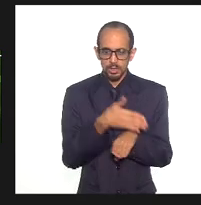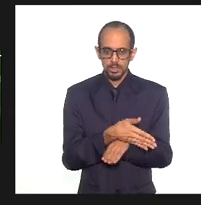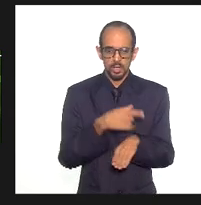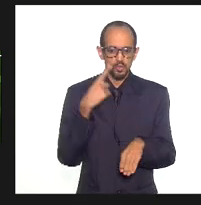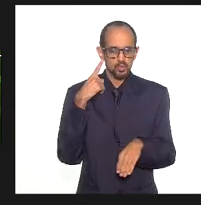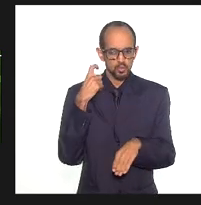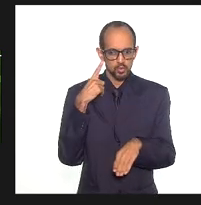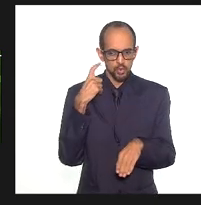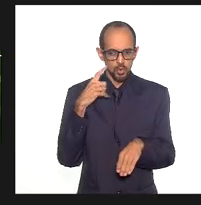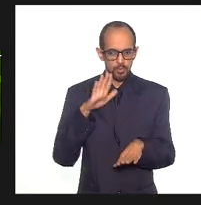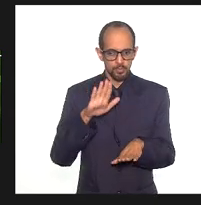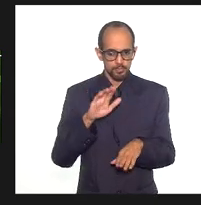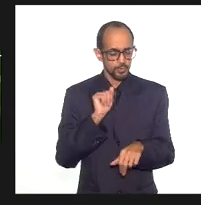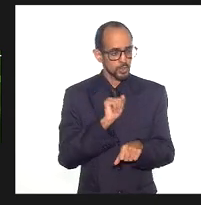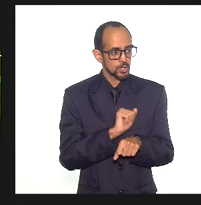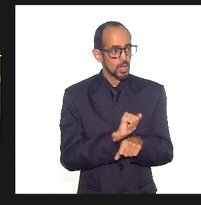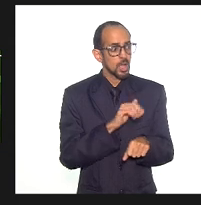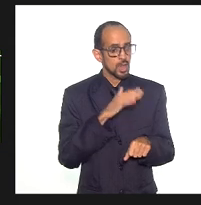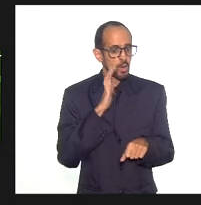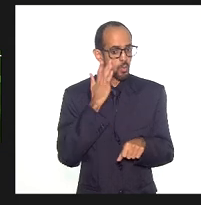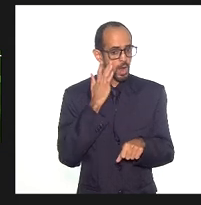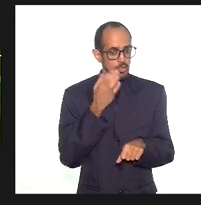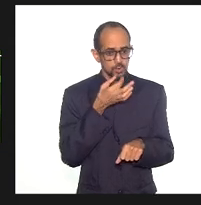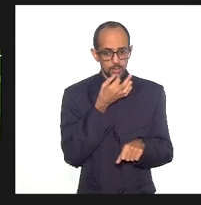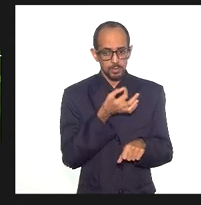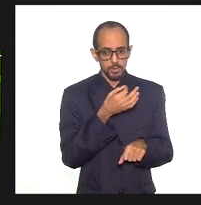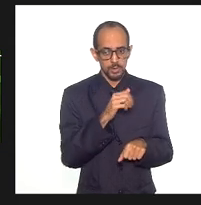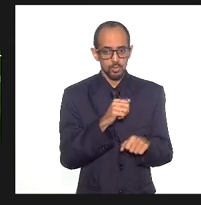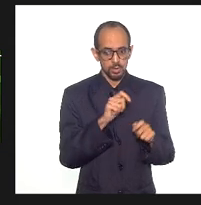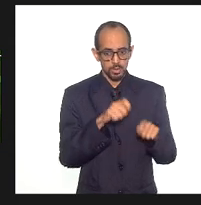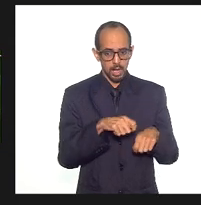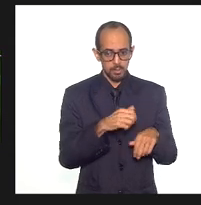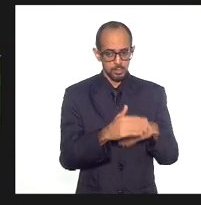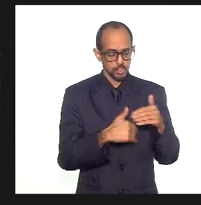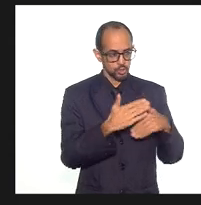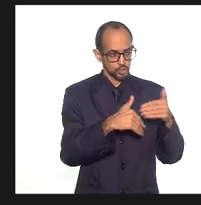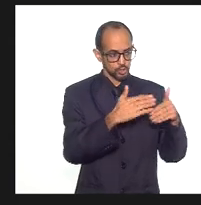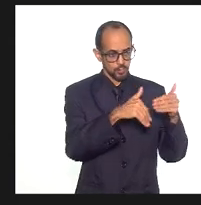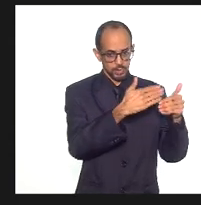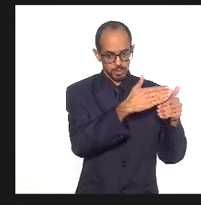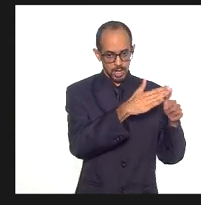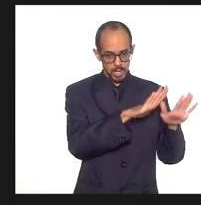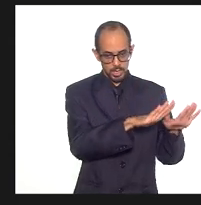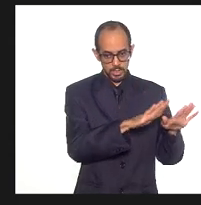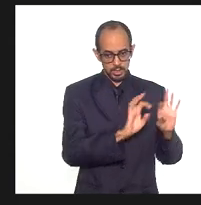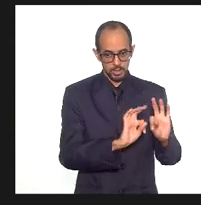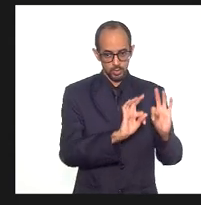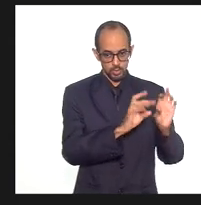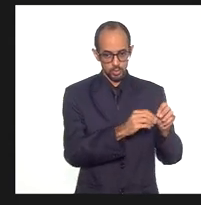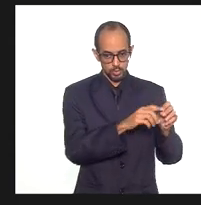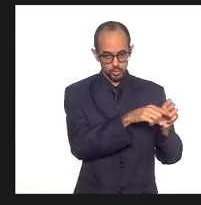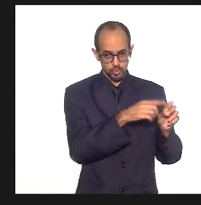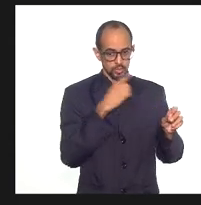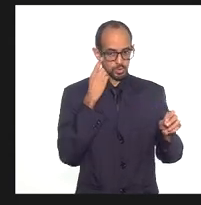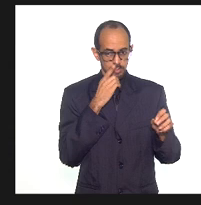a gente avance um pouco mais e os deputados e os presentes